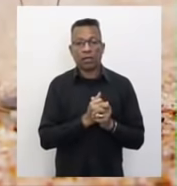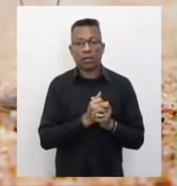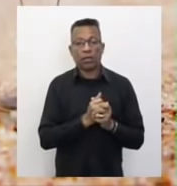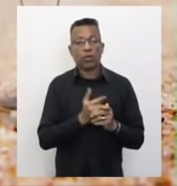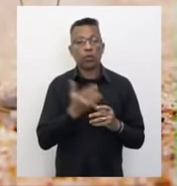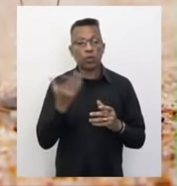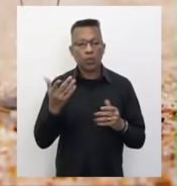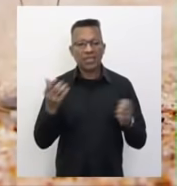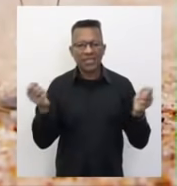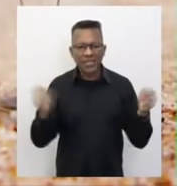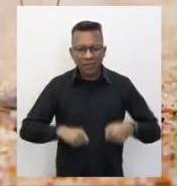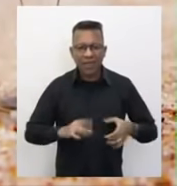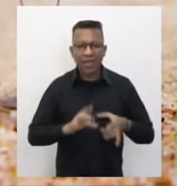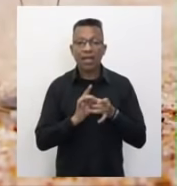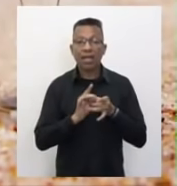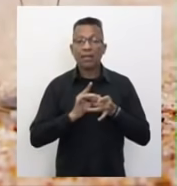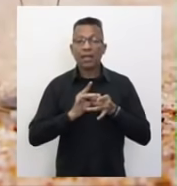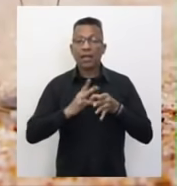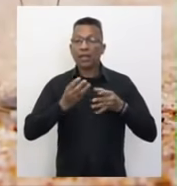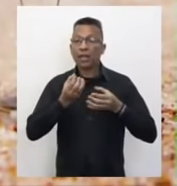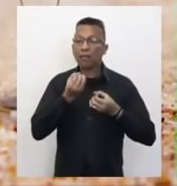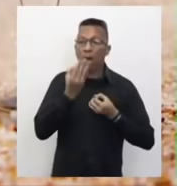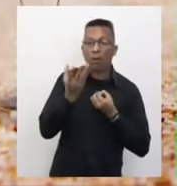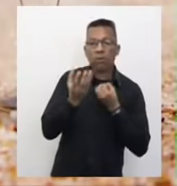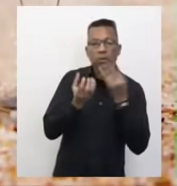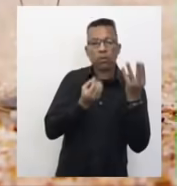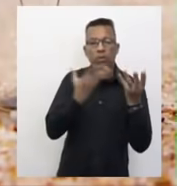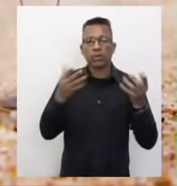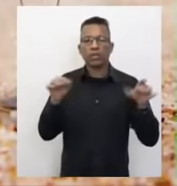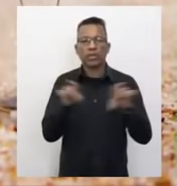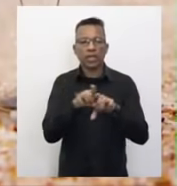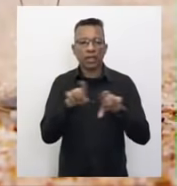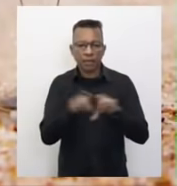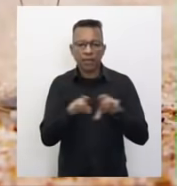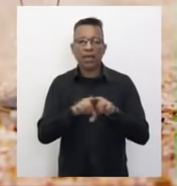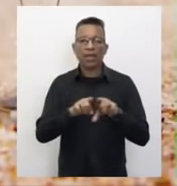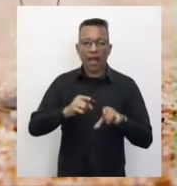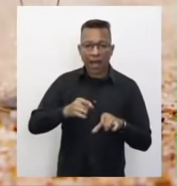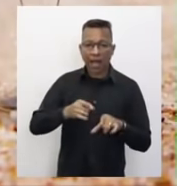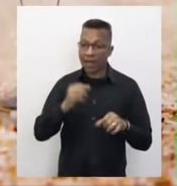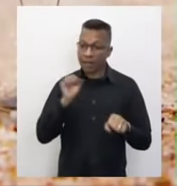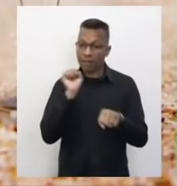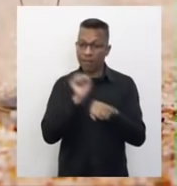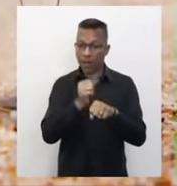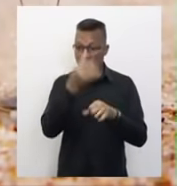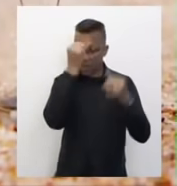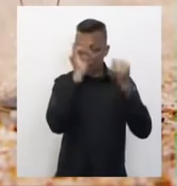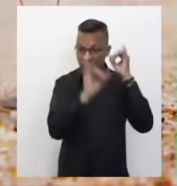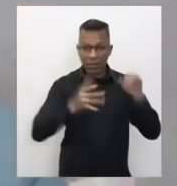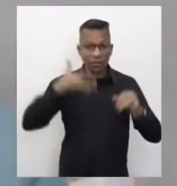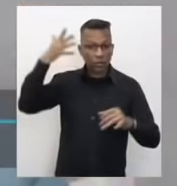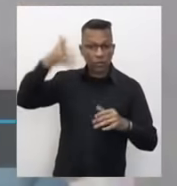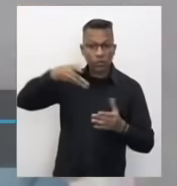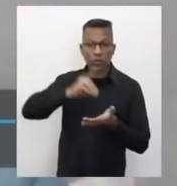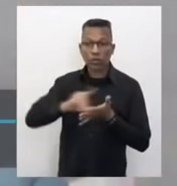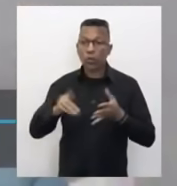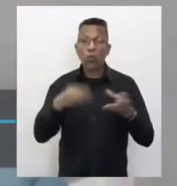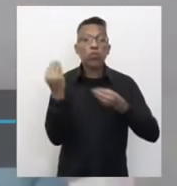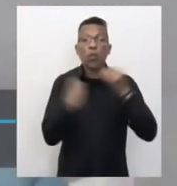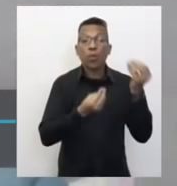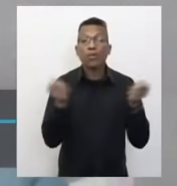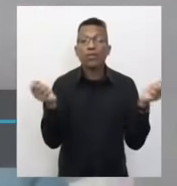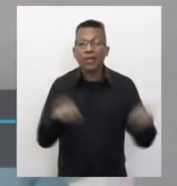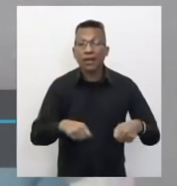Como garantir a liberdade de expressão e, ao mesmo tempo, conter o discurso de ódio? E aí, gente? Como que a